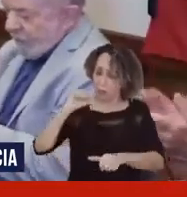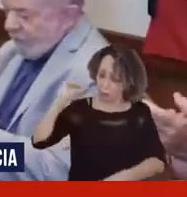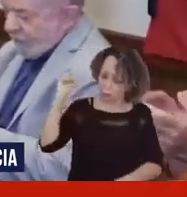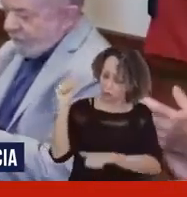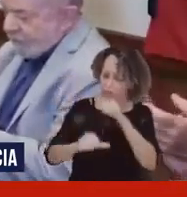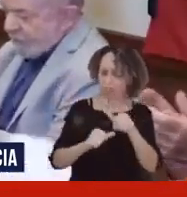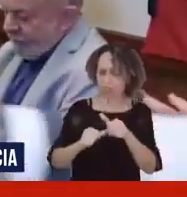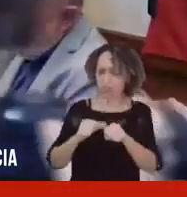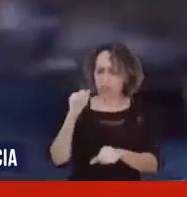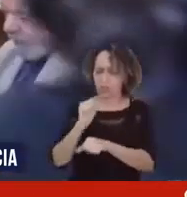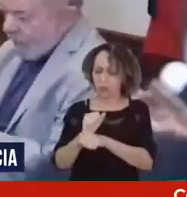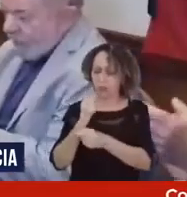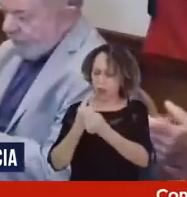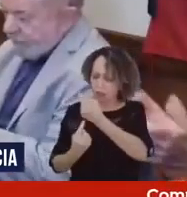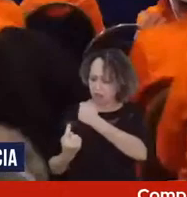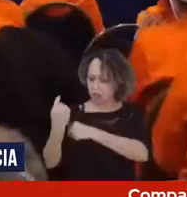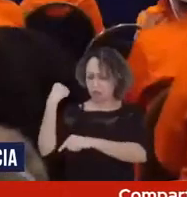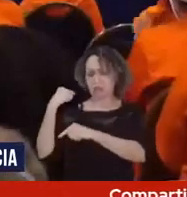bem, Cibele.